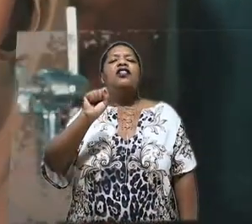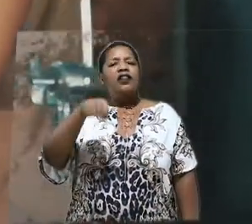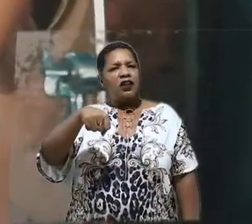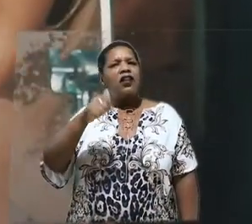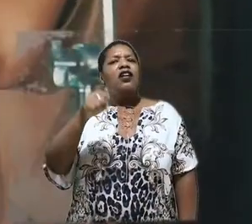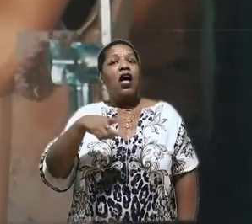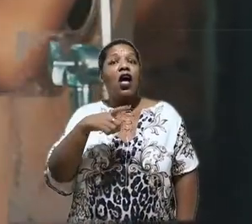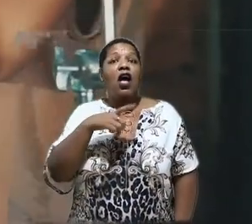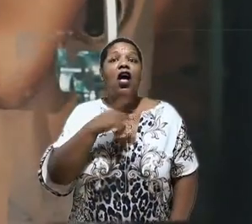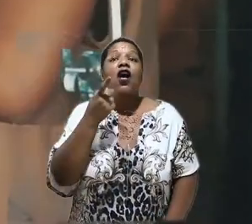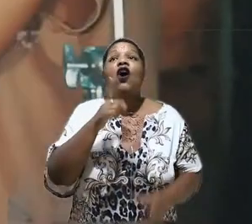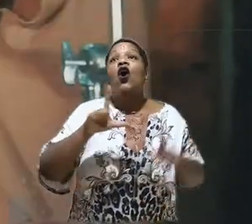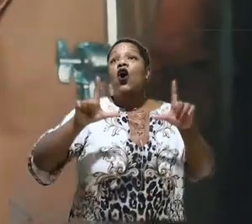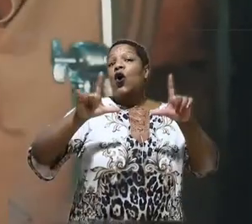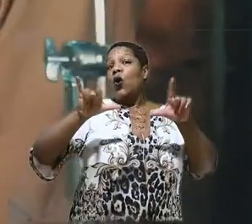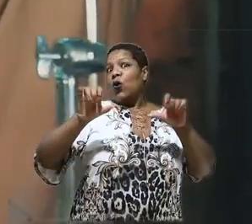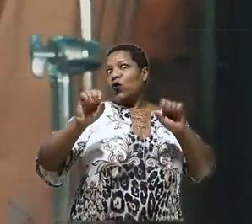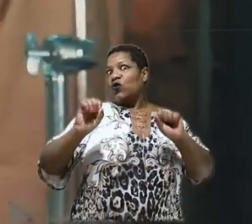eu